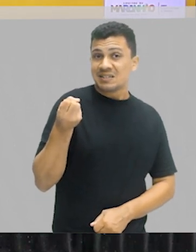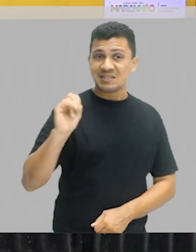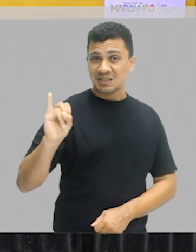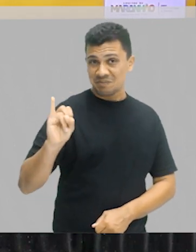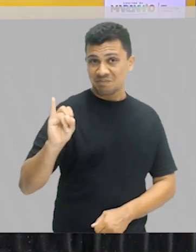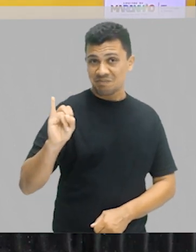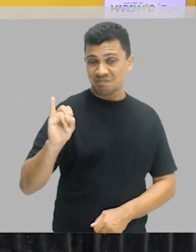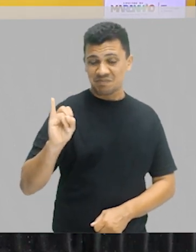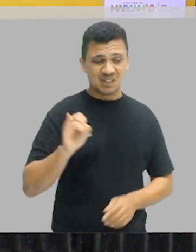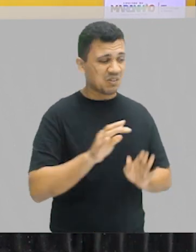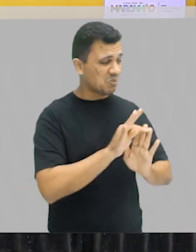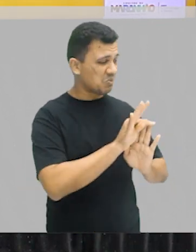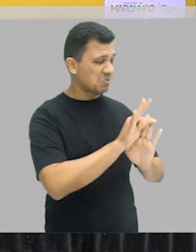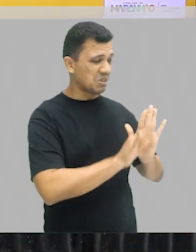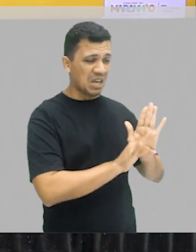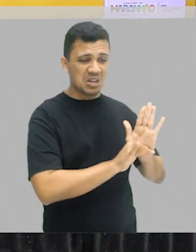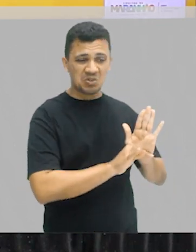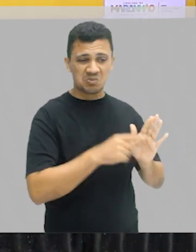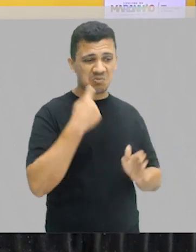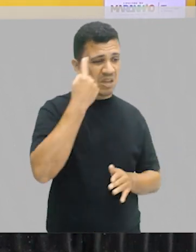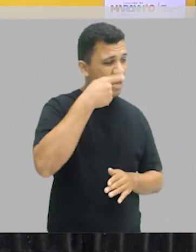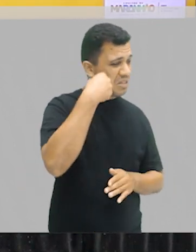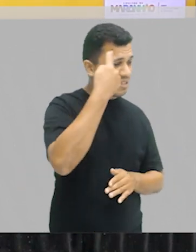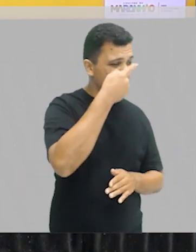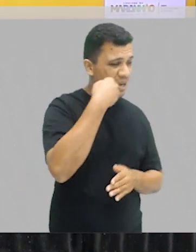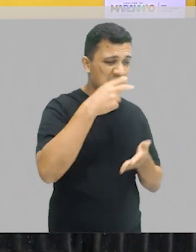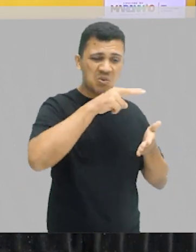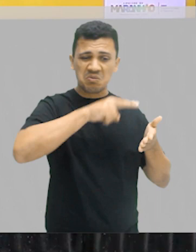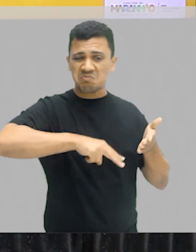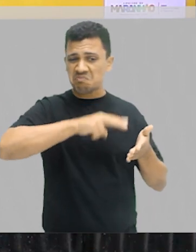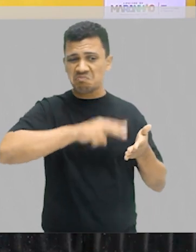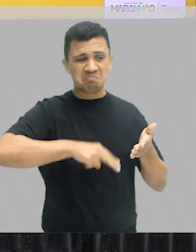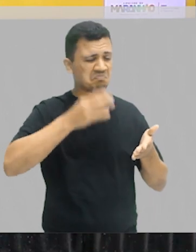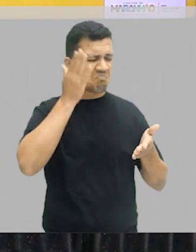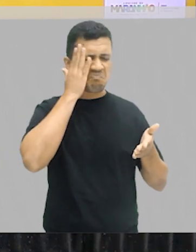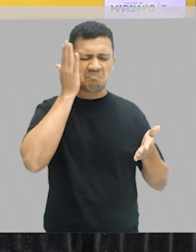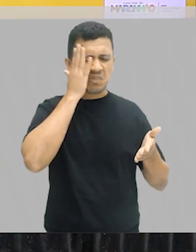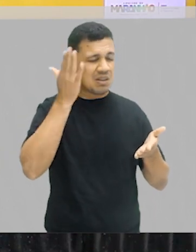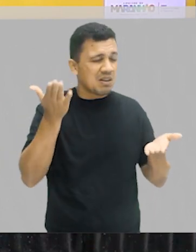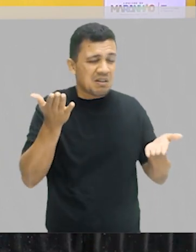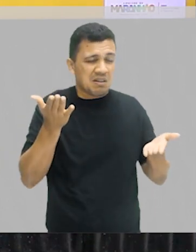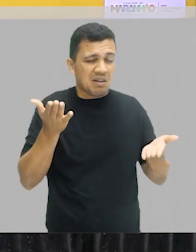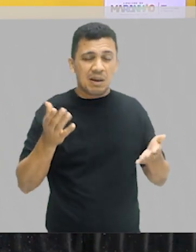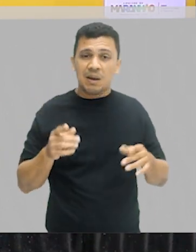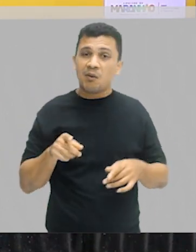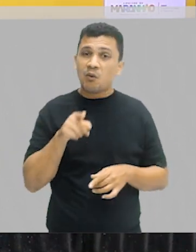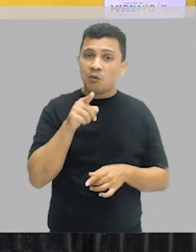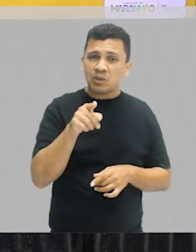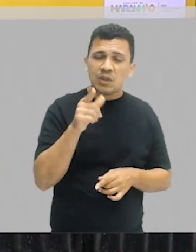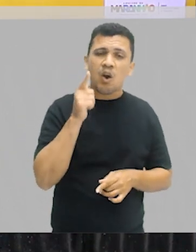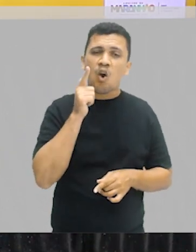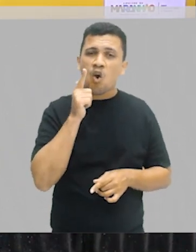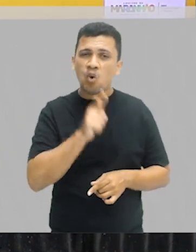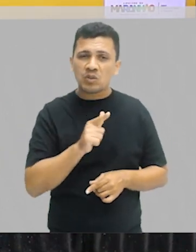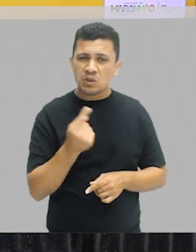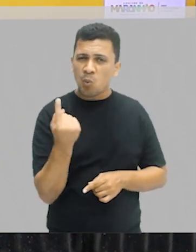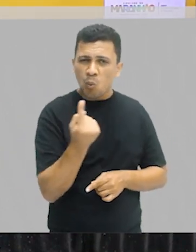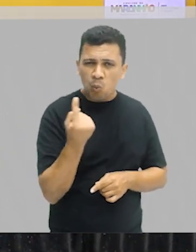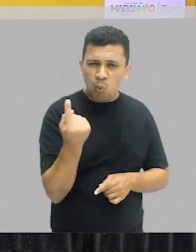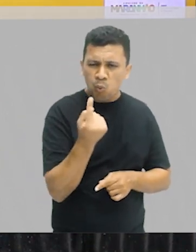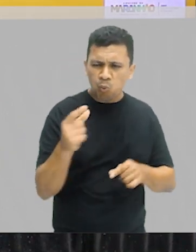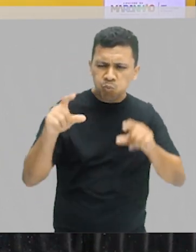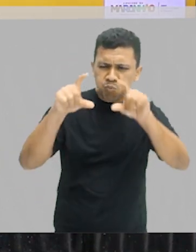não conheço o texto, não sei ler espanhol, não sei interpretar, mas basta se você conseguir um único